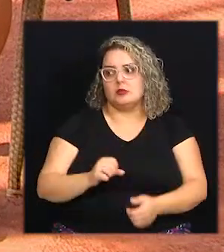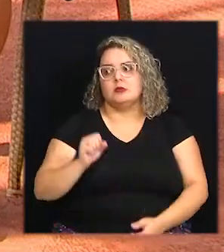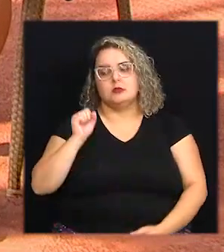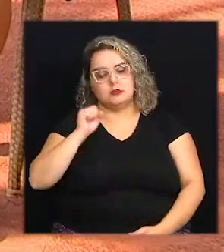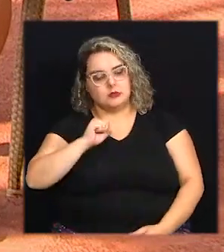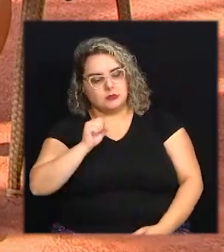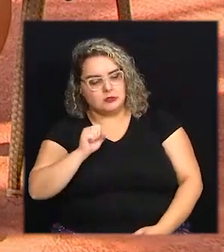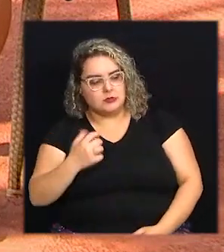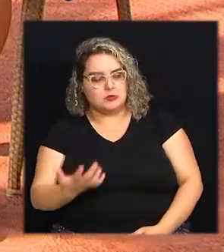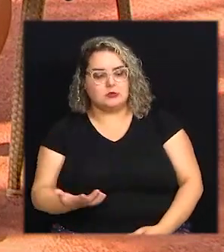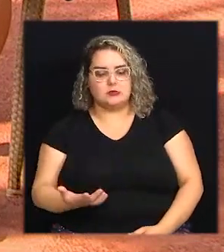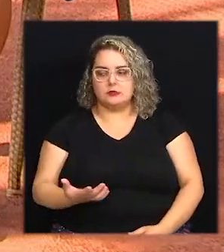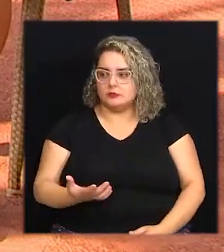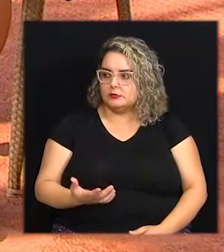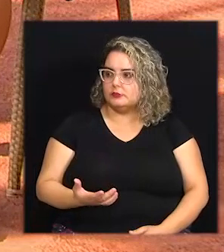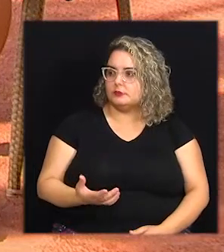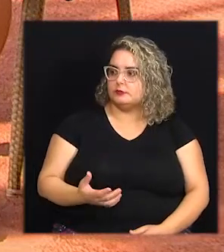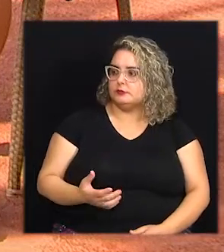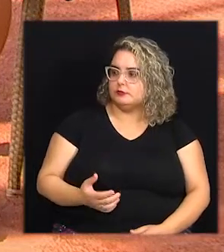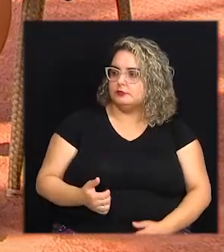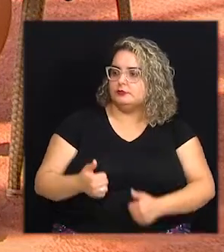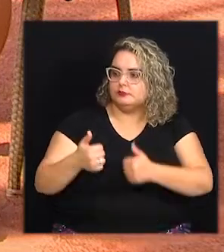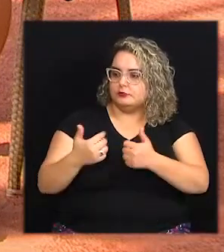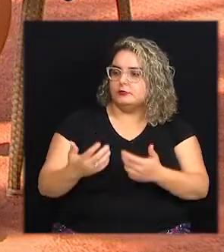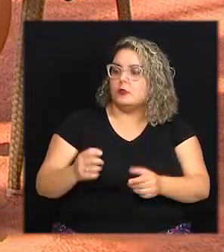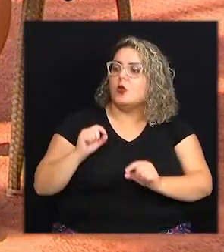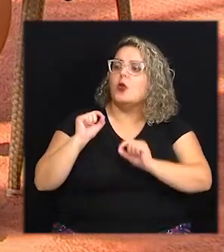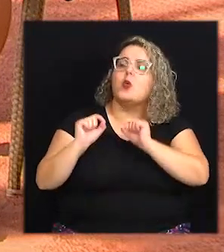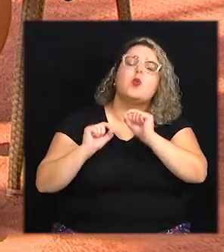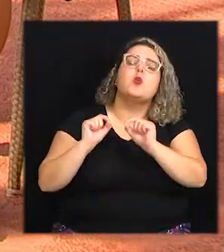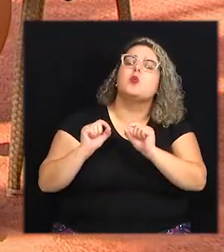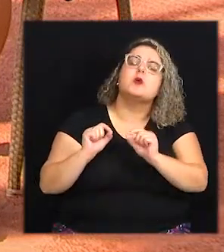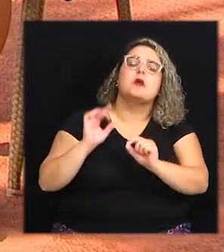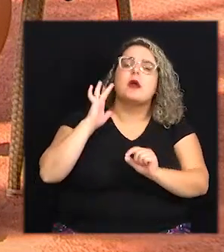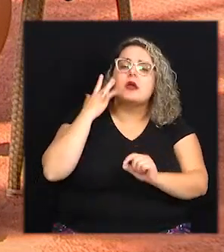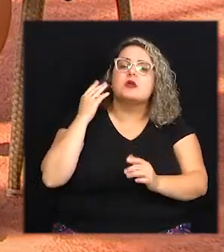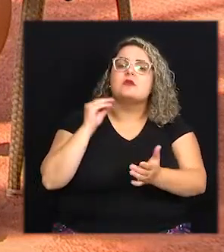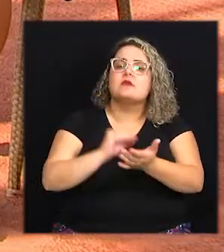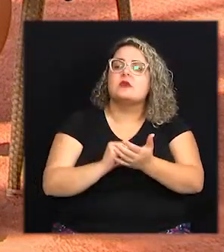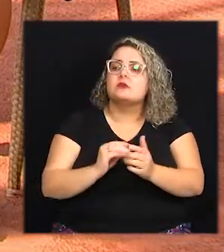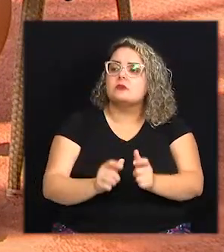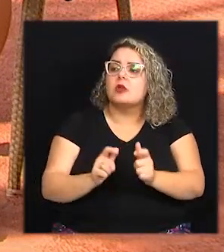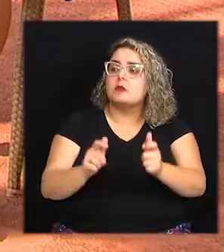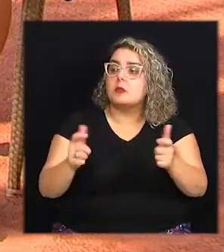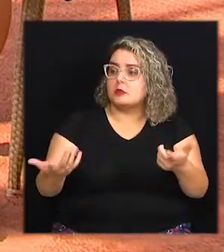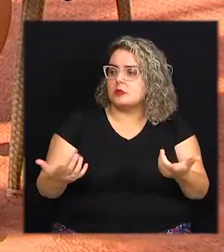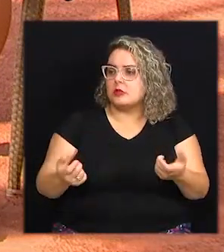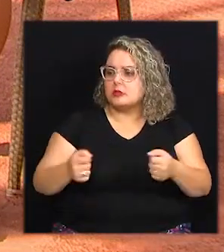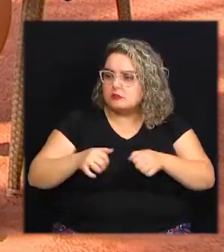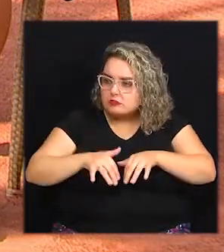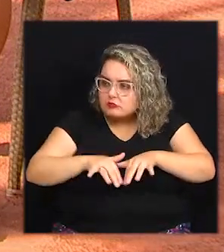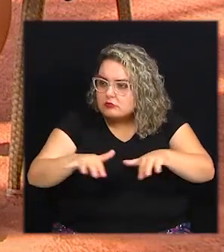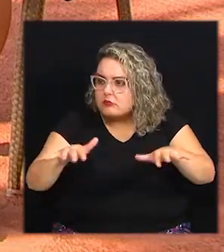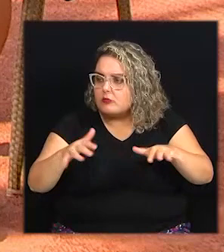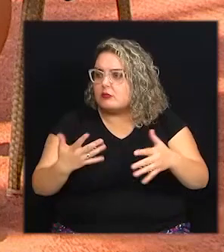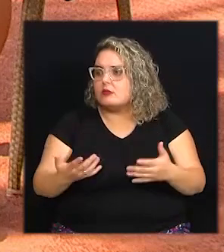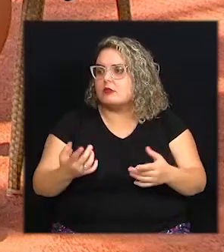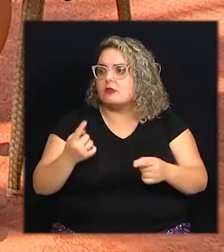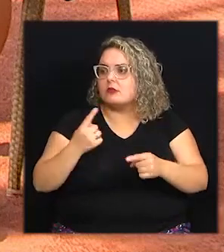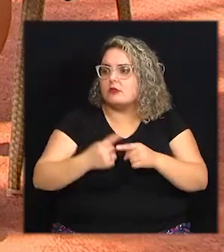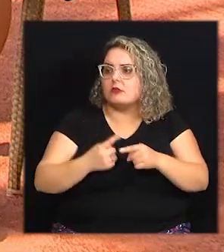bastante positivo. Sim. E o que você acha que falta para o tênis brasileiro crescer, para ter mais